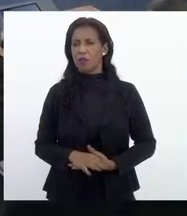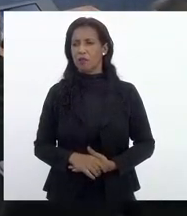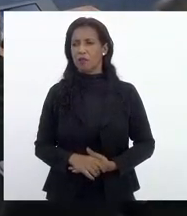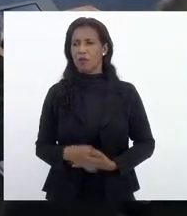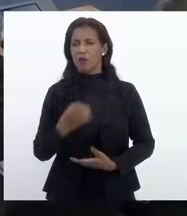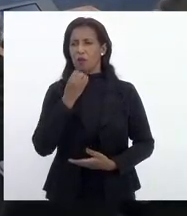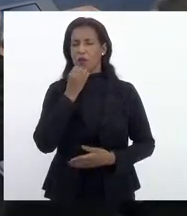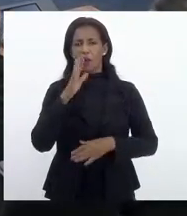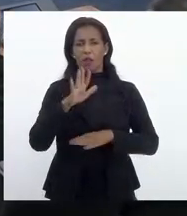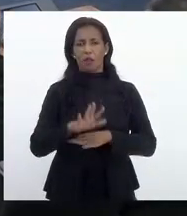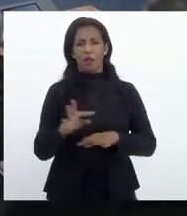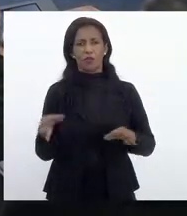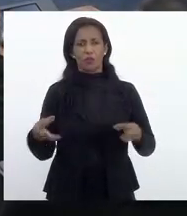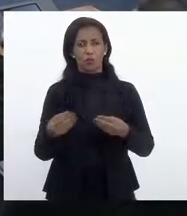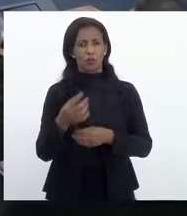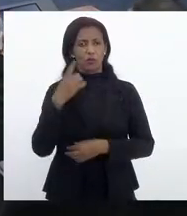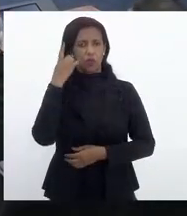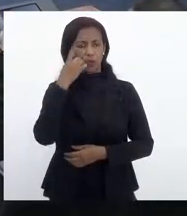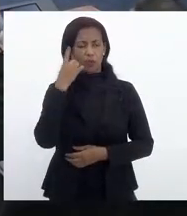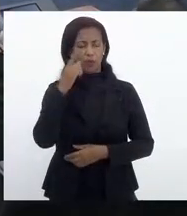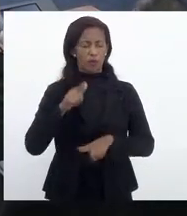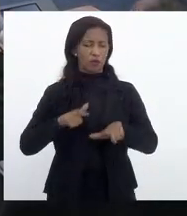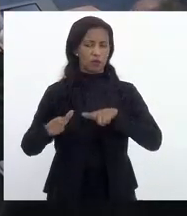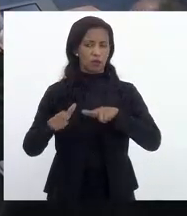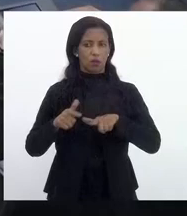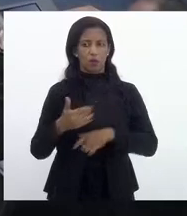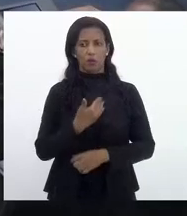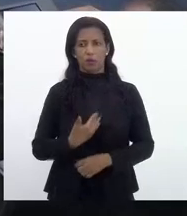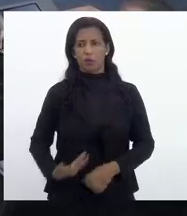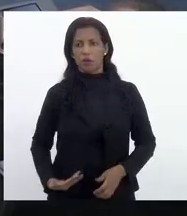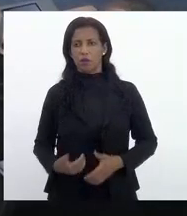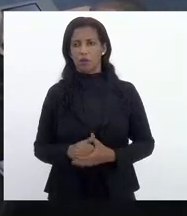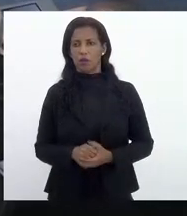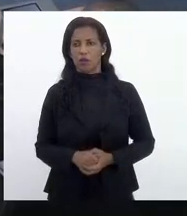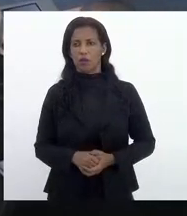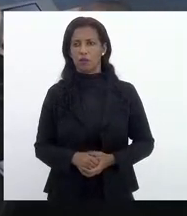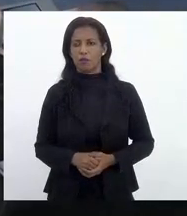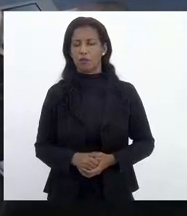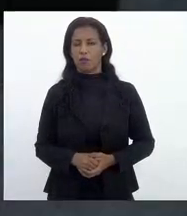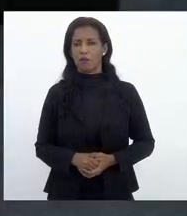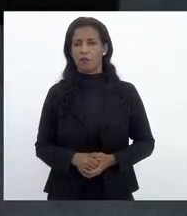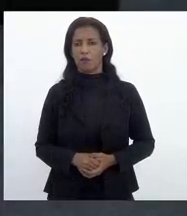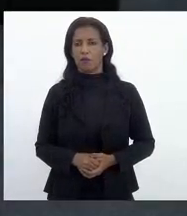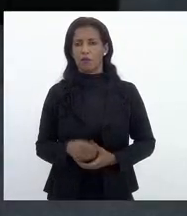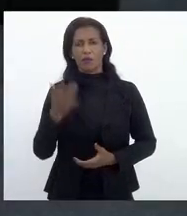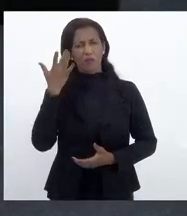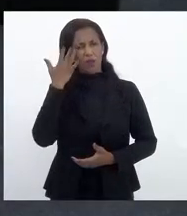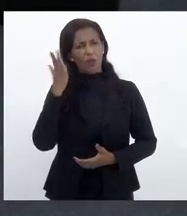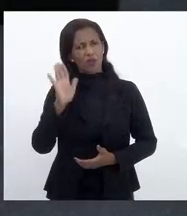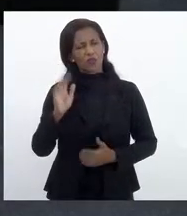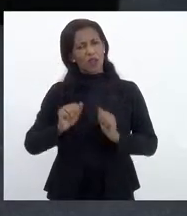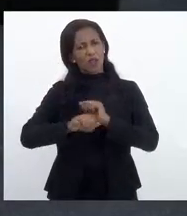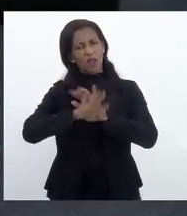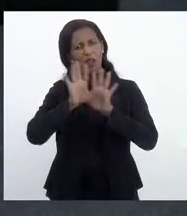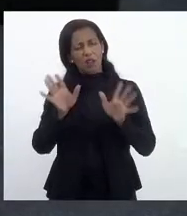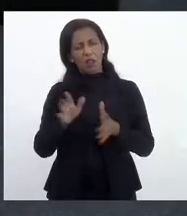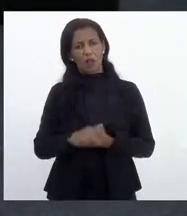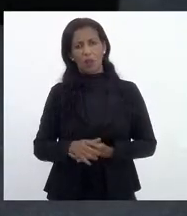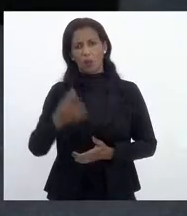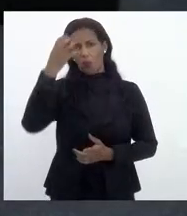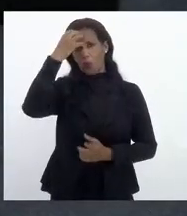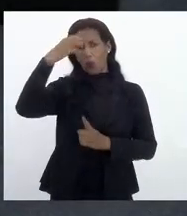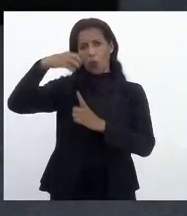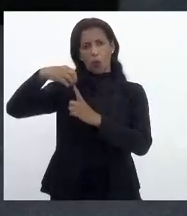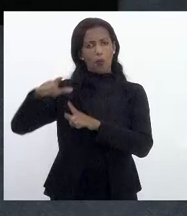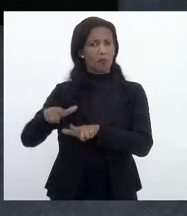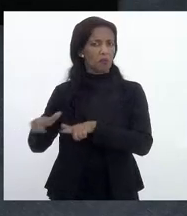Oi boa tarde todos deputados servidores presidente e eu acho que já ficou bem claro que a culpa